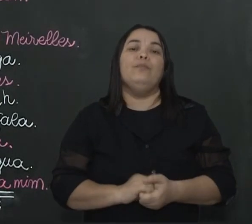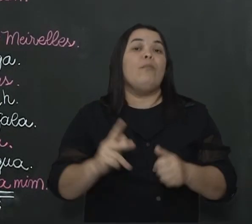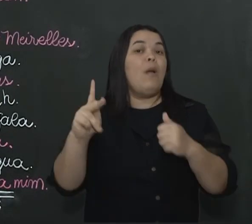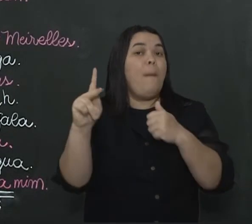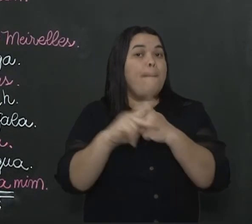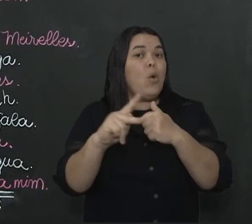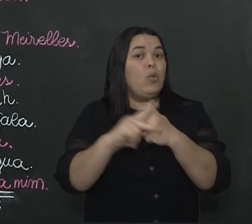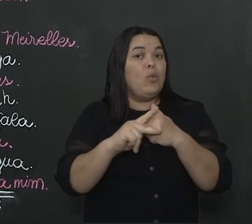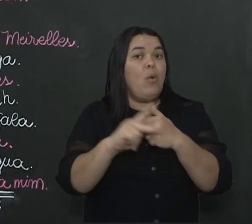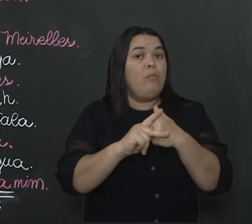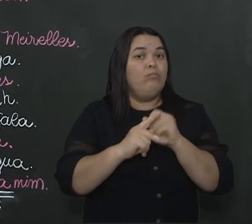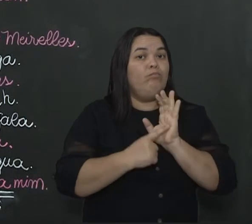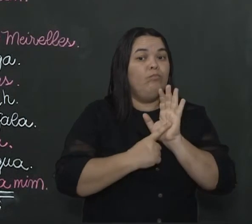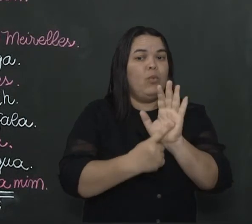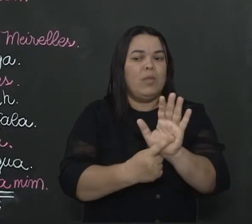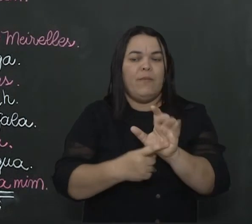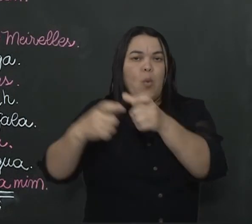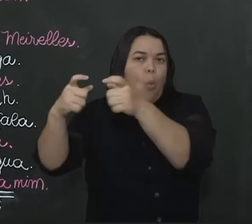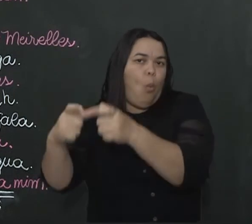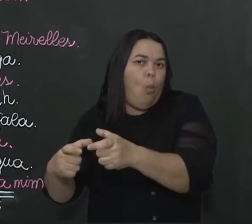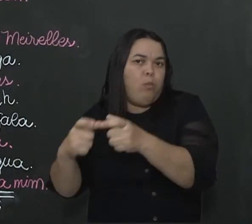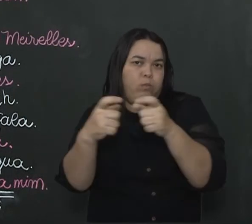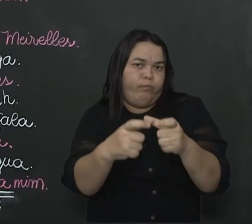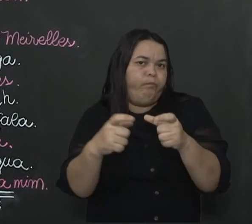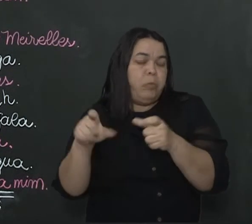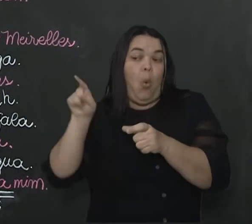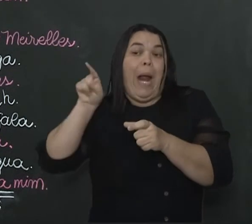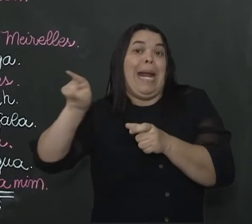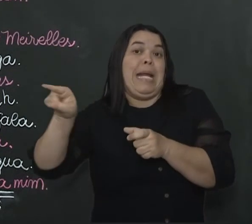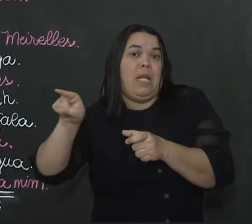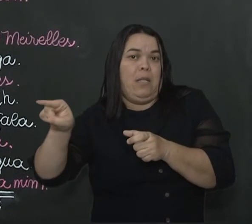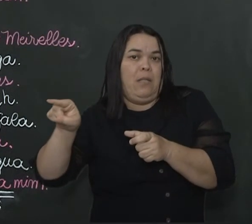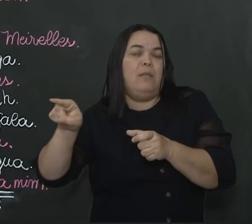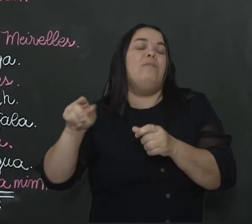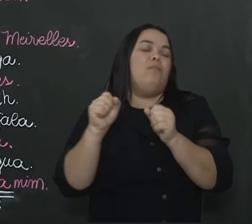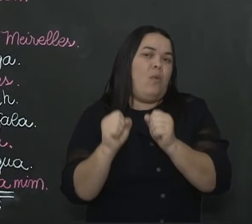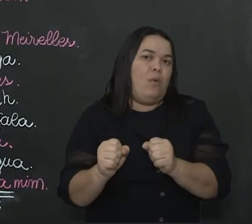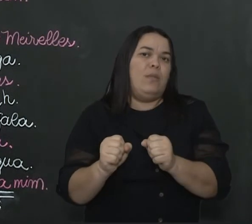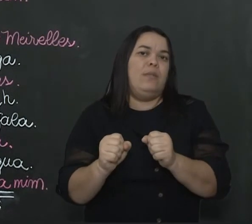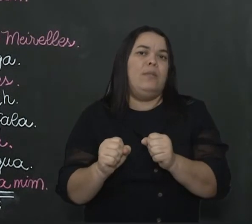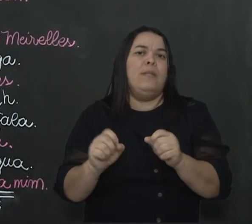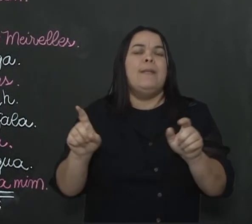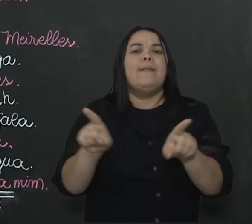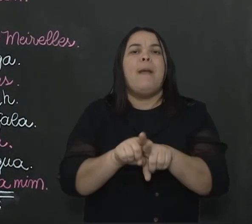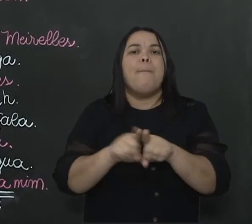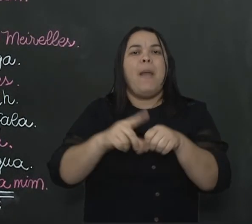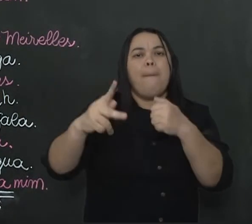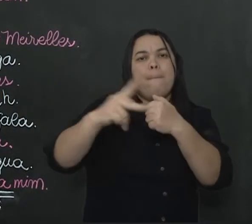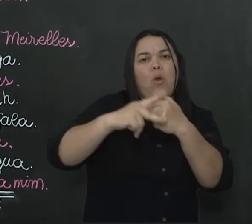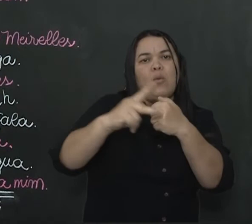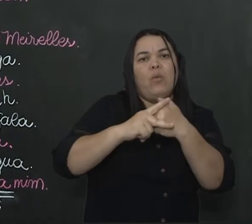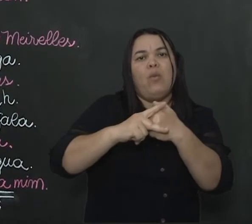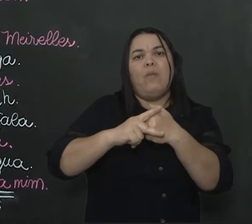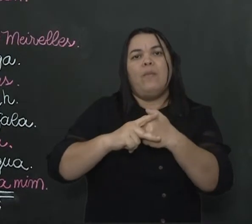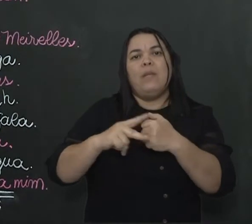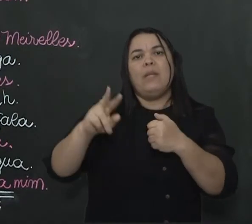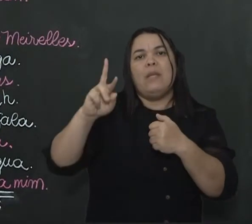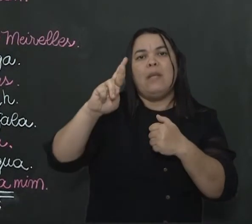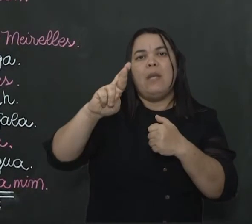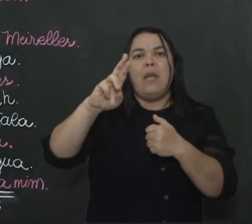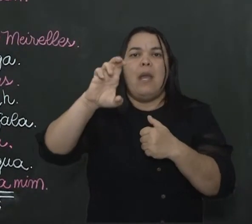pronomes demonstrativos, como eu mostrei ali no caso do aquele. Pode acontecer com os pronomes relativos também, as quais, por exemplo.